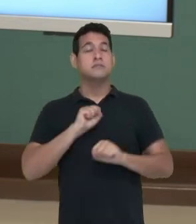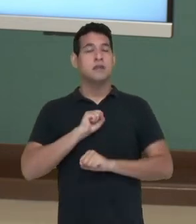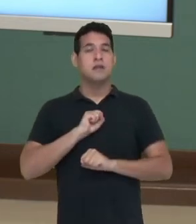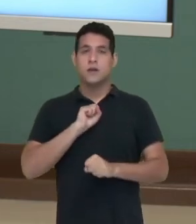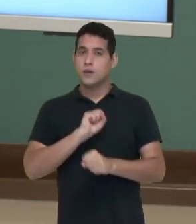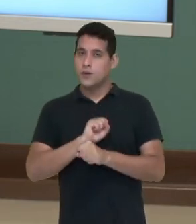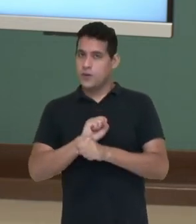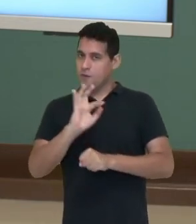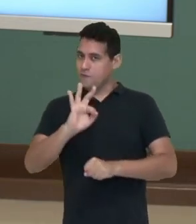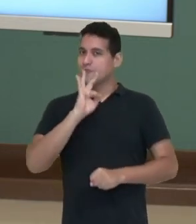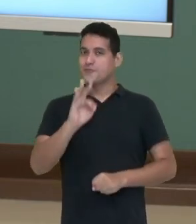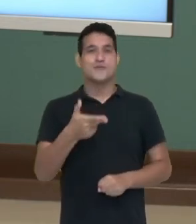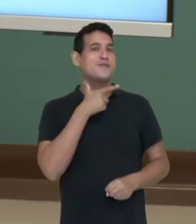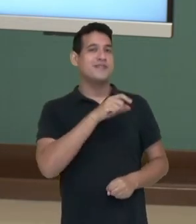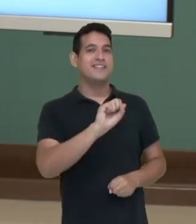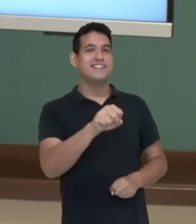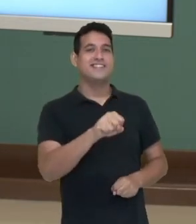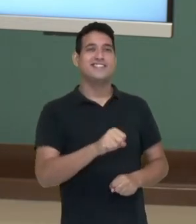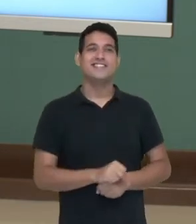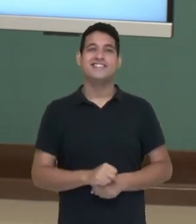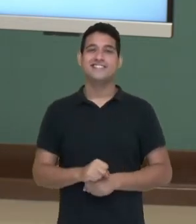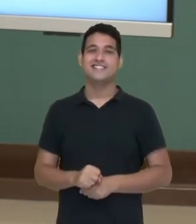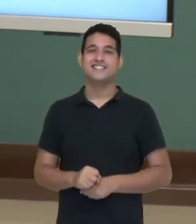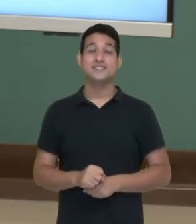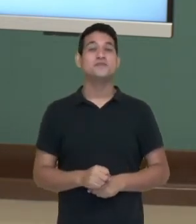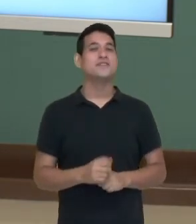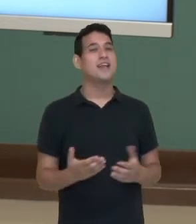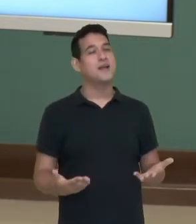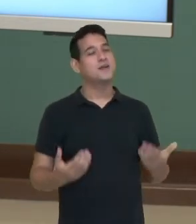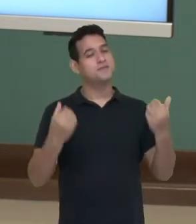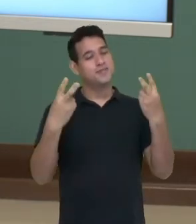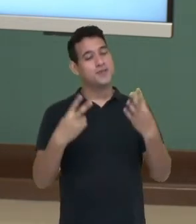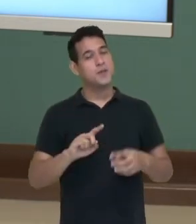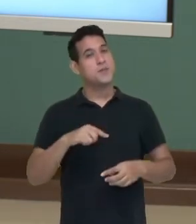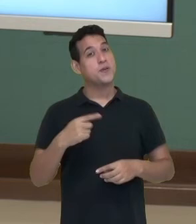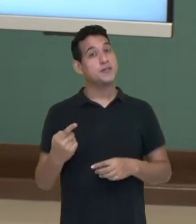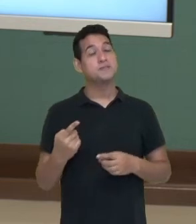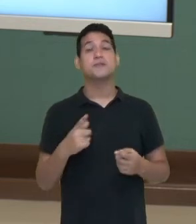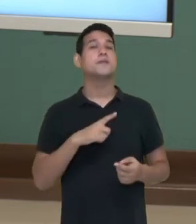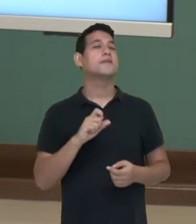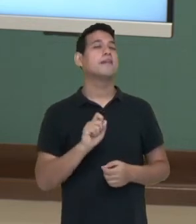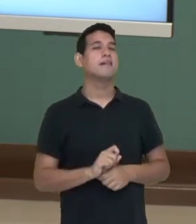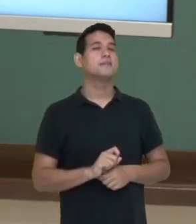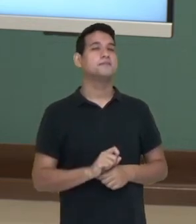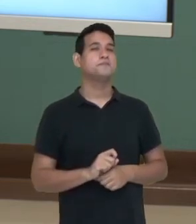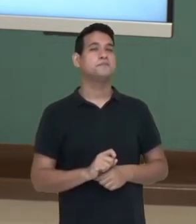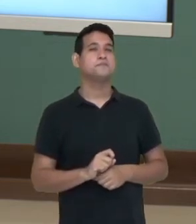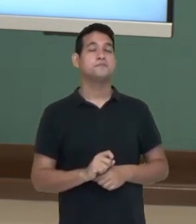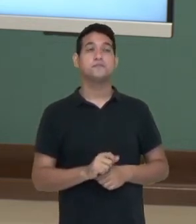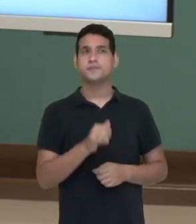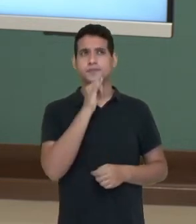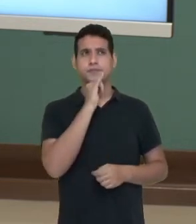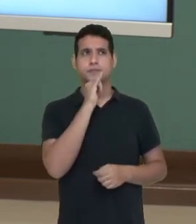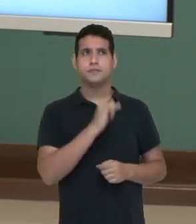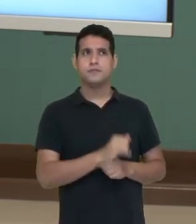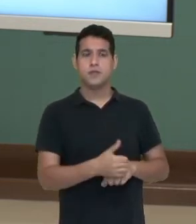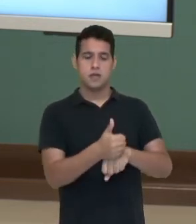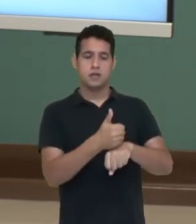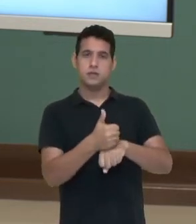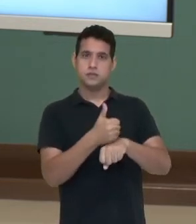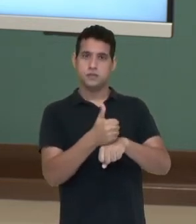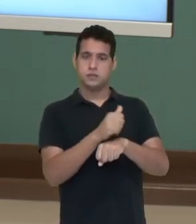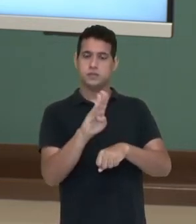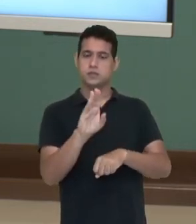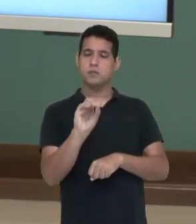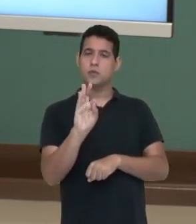que da próxima você consegue, tá bom? Falando em próxima, um botânico mede o crescimento de uma planta